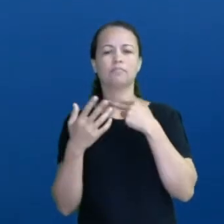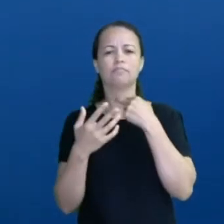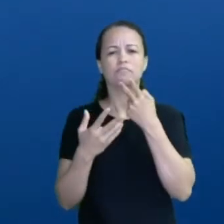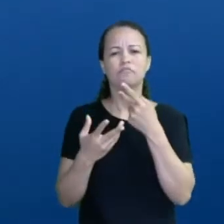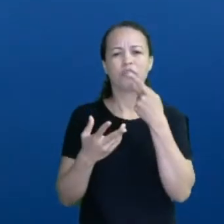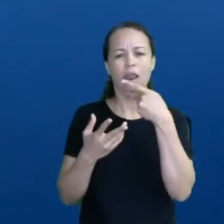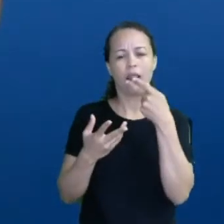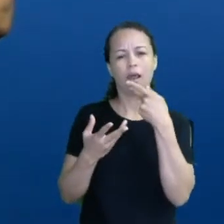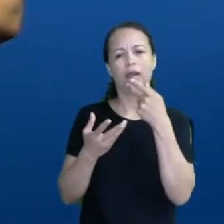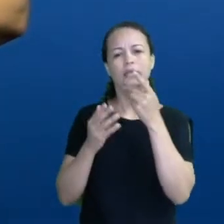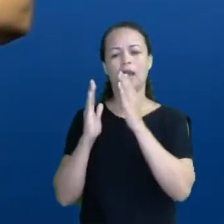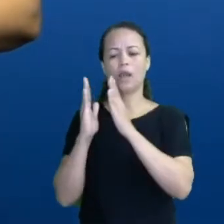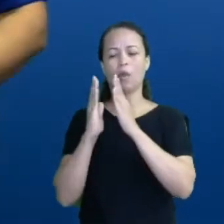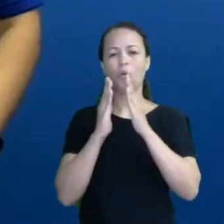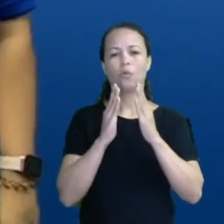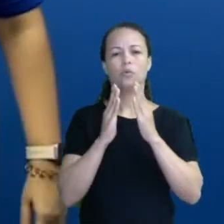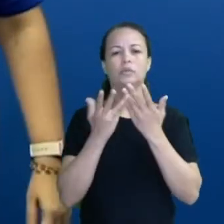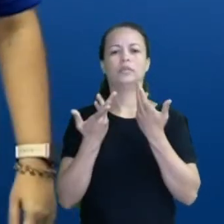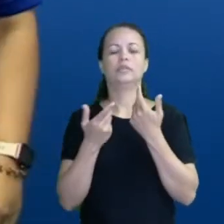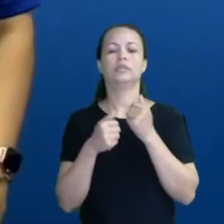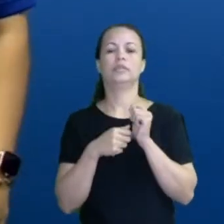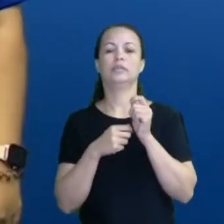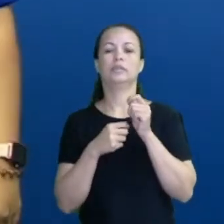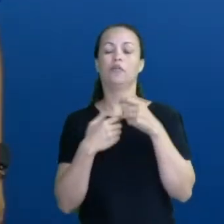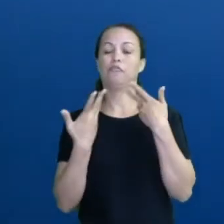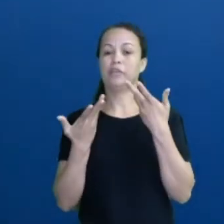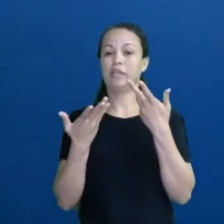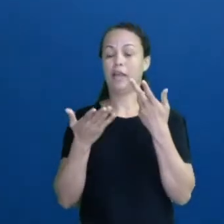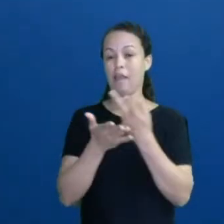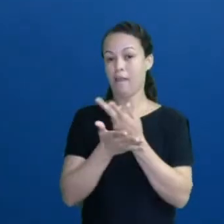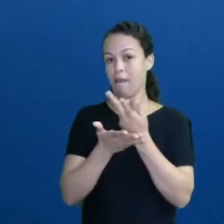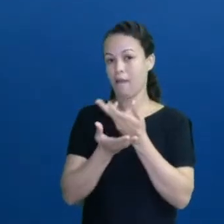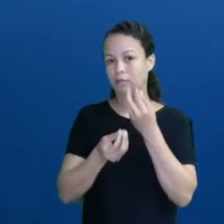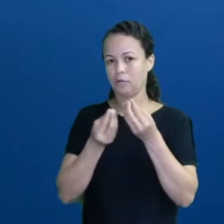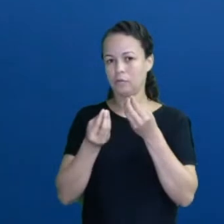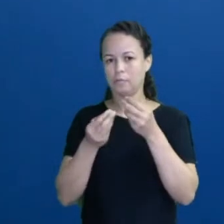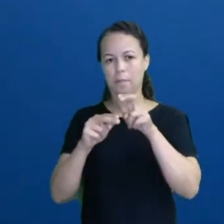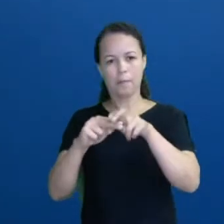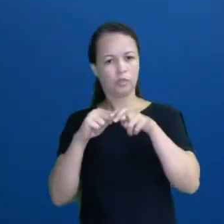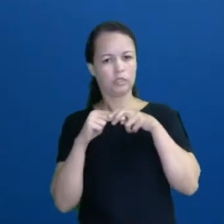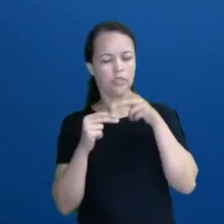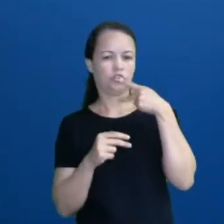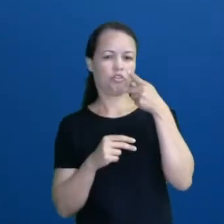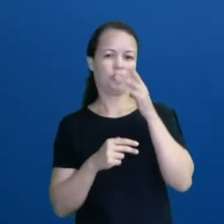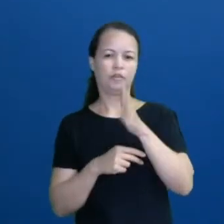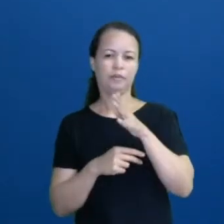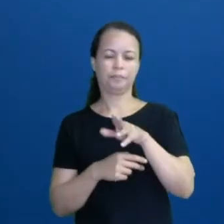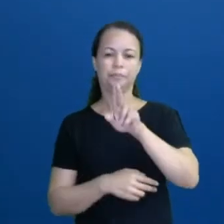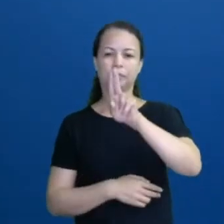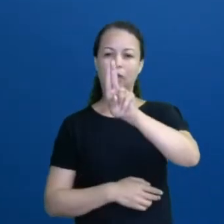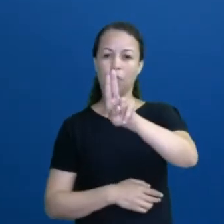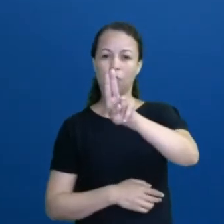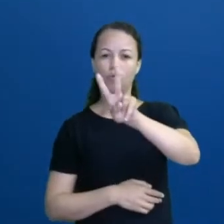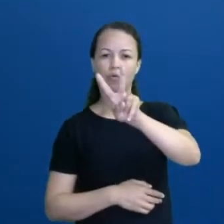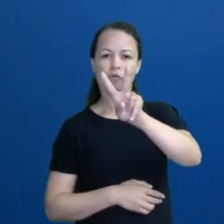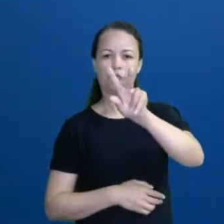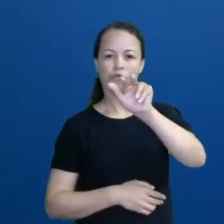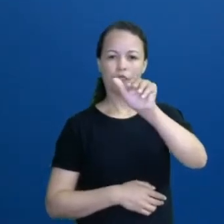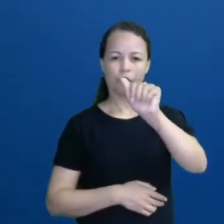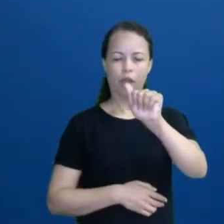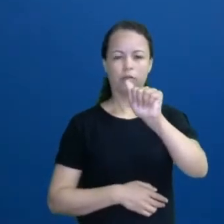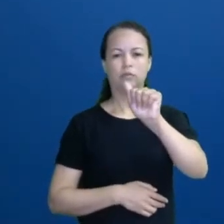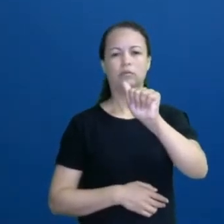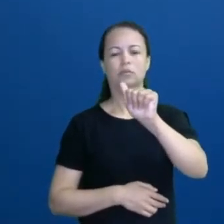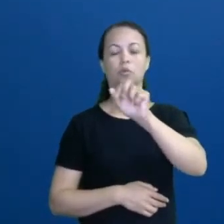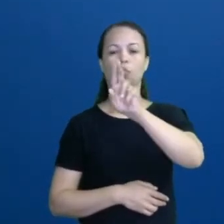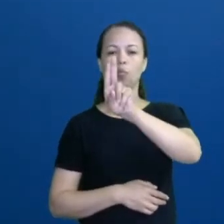escrever na ordem que eu falo, porque senão fica errado? Por isso que eu falei para vocês, ó. vá. Então, a gente